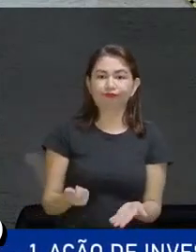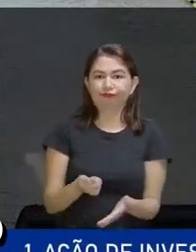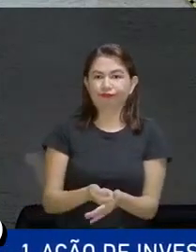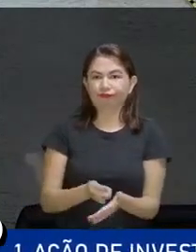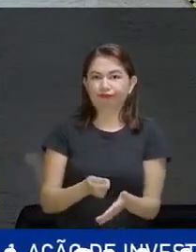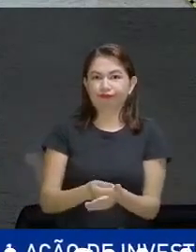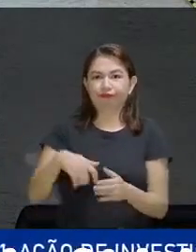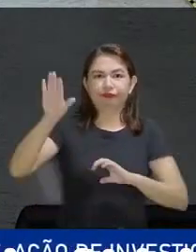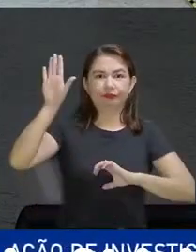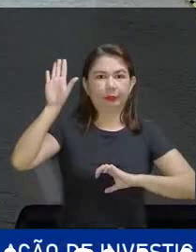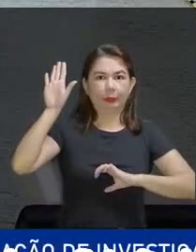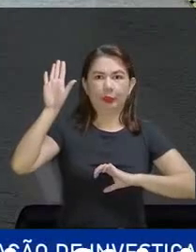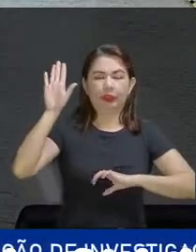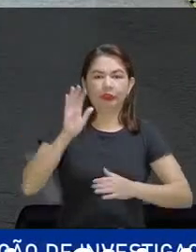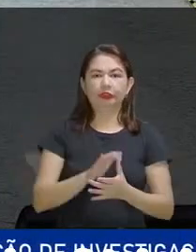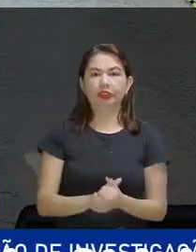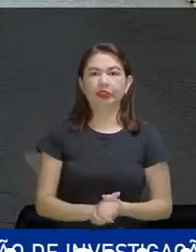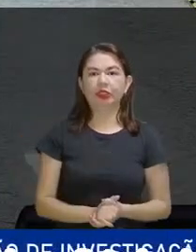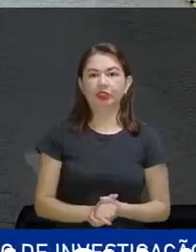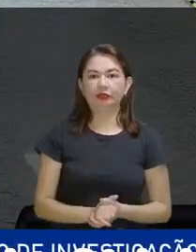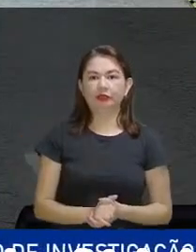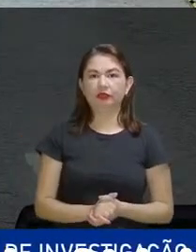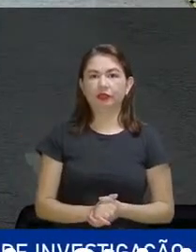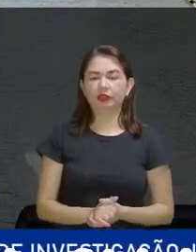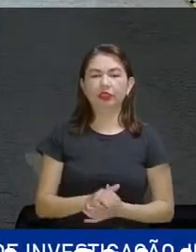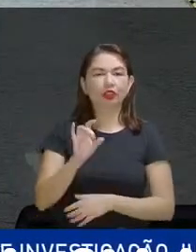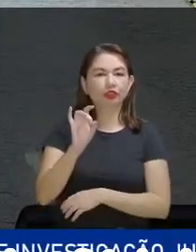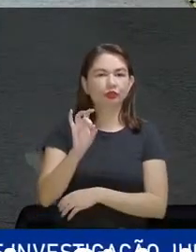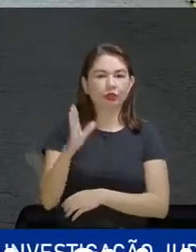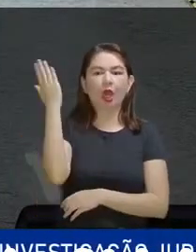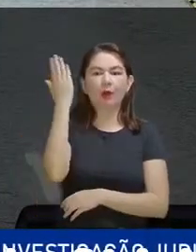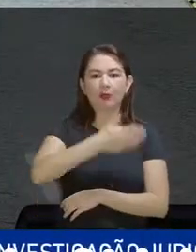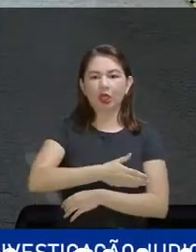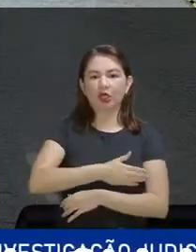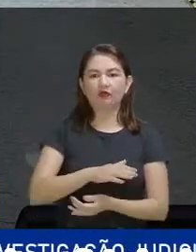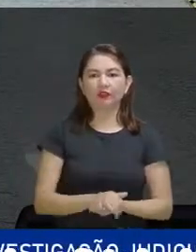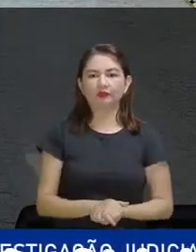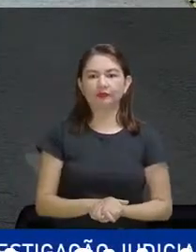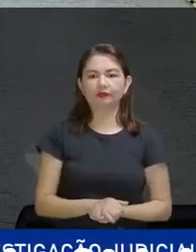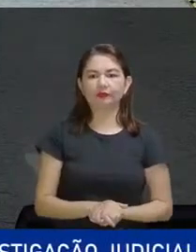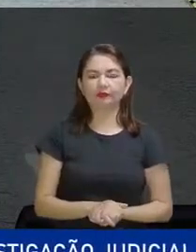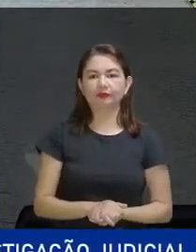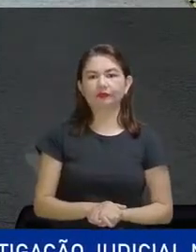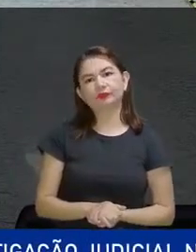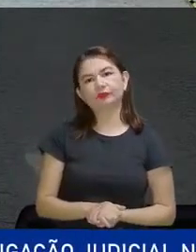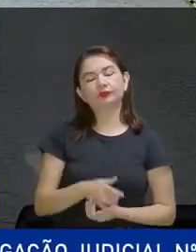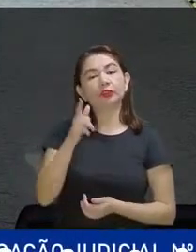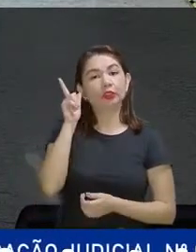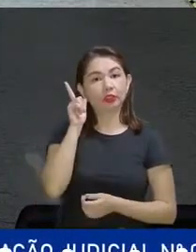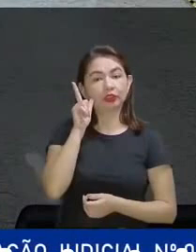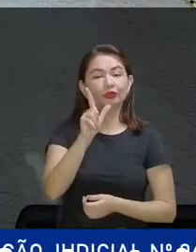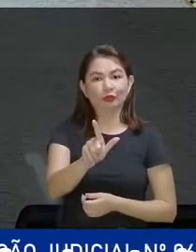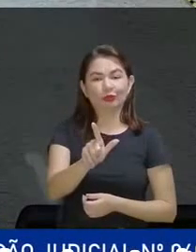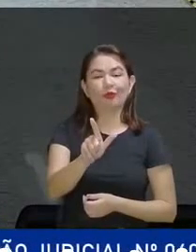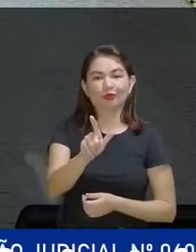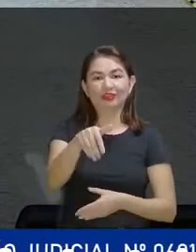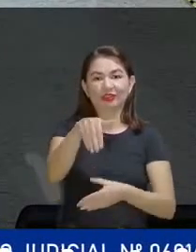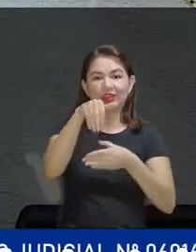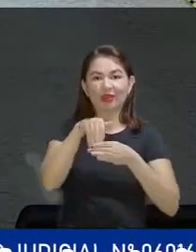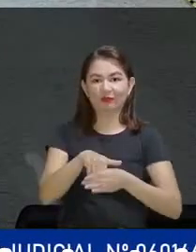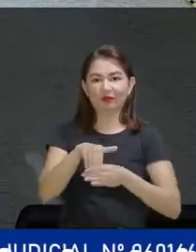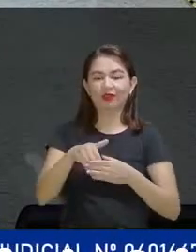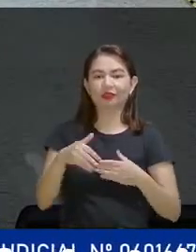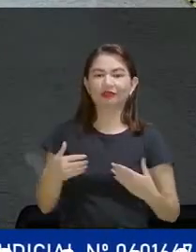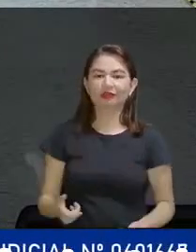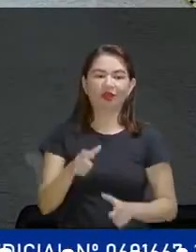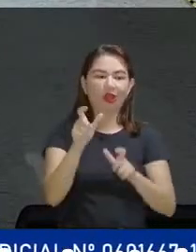o candidato o pratique diretamente, bastando a comprovação de que tenha se beneficiado dele. A ausência de identificação